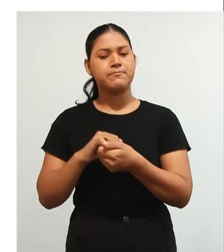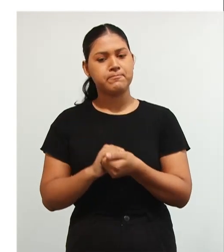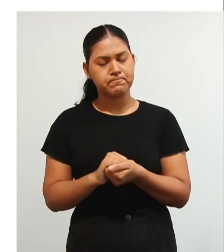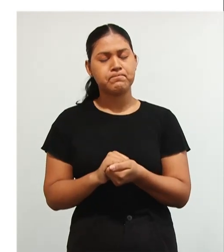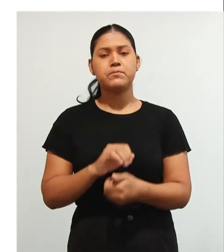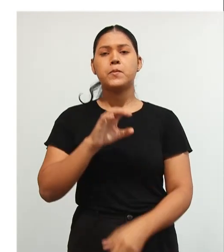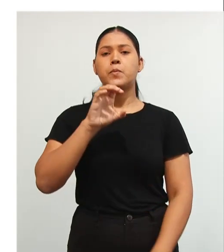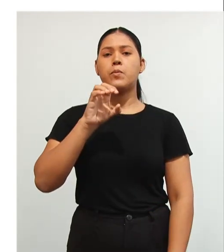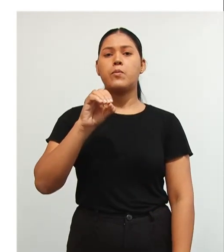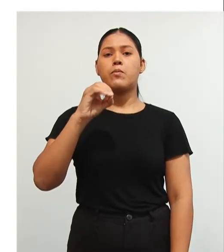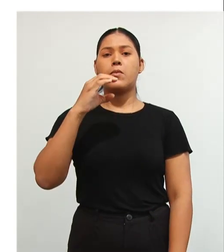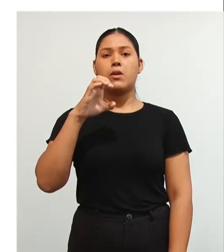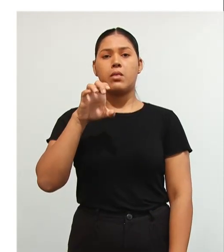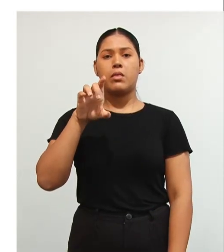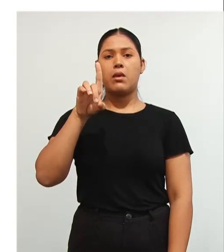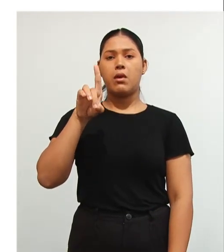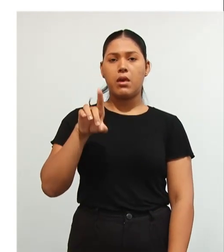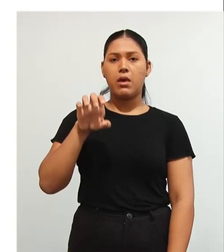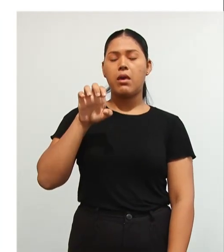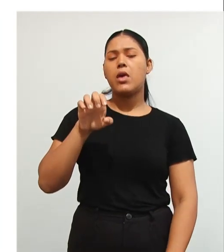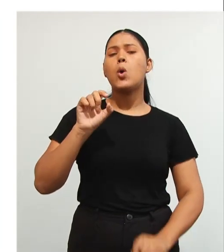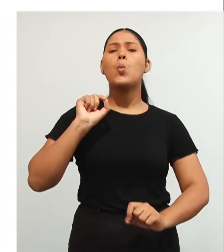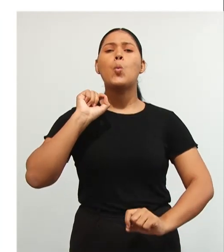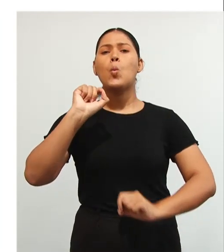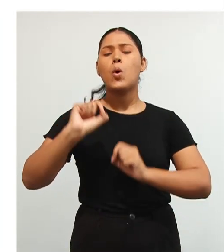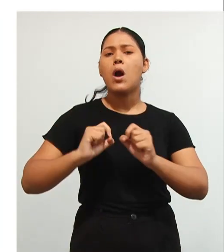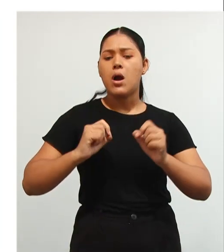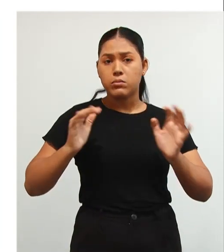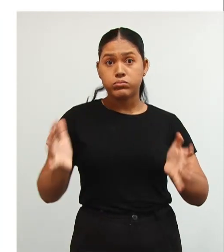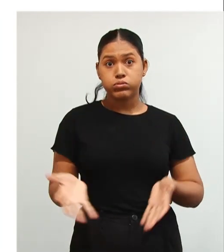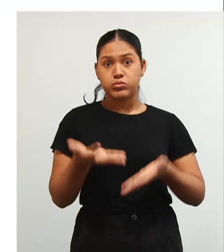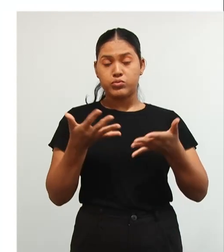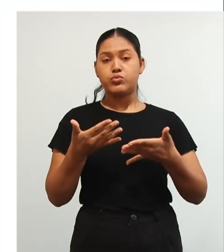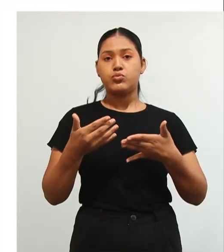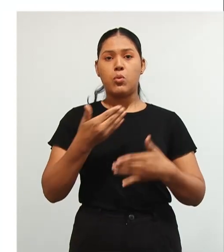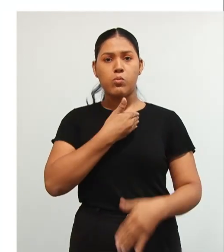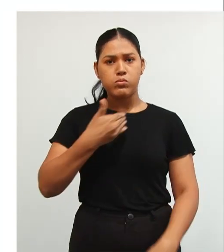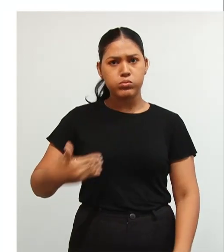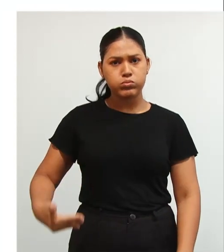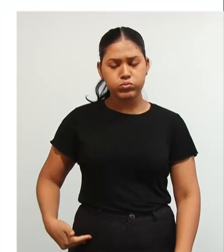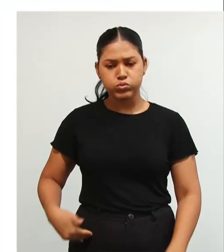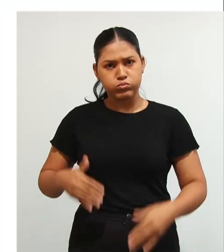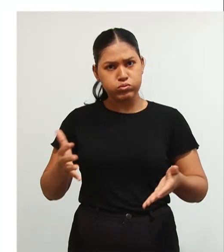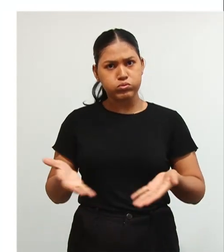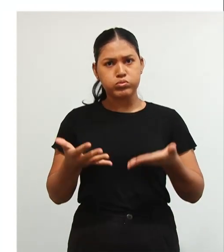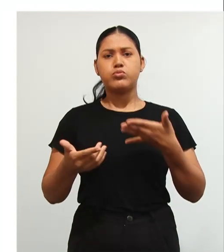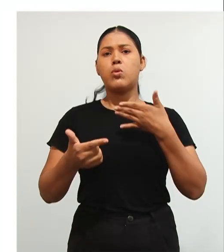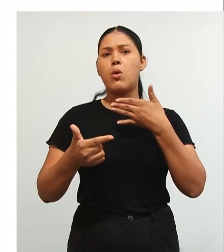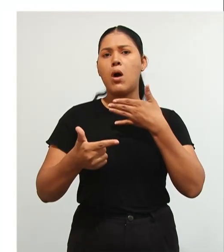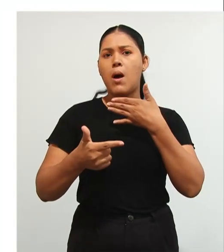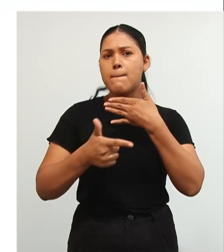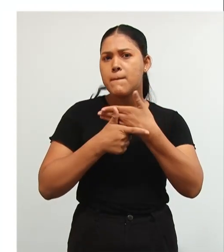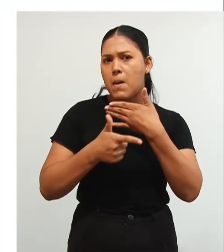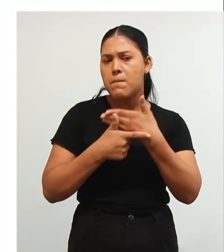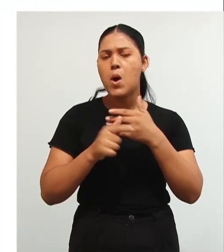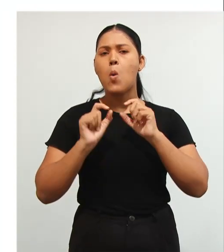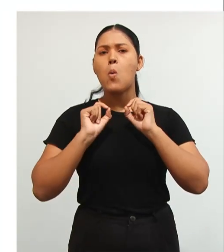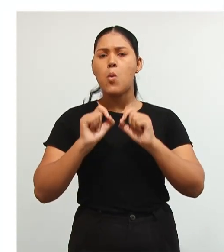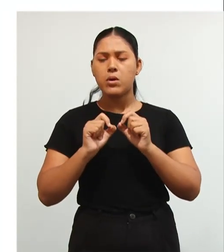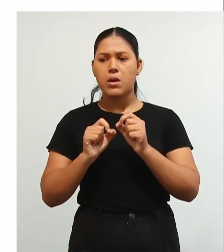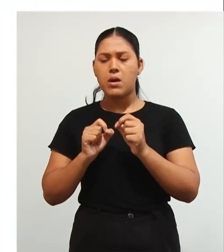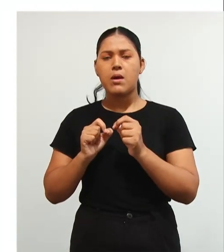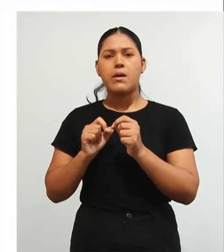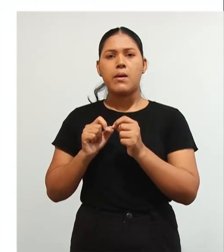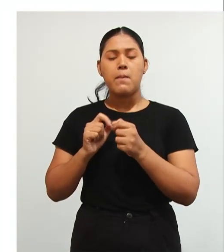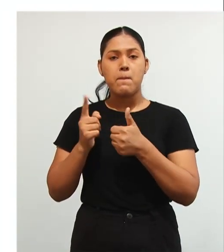é promover políticas públicas para o desenvolvimento econômico sustentável. Sua metodologia de trabalho propõe coleta de